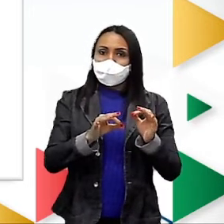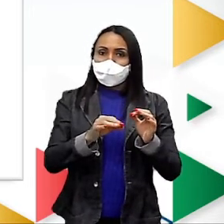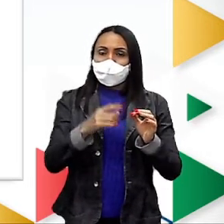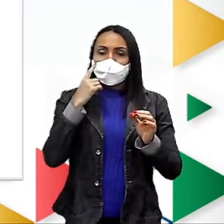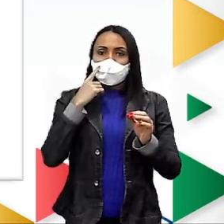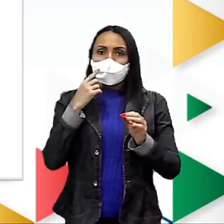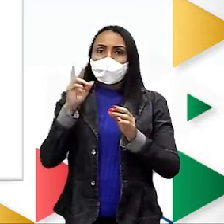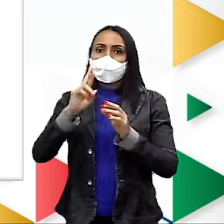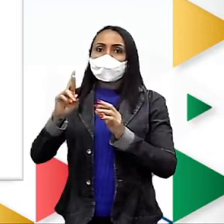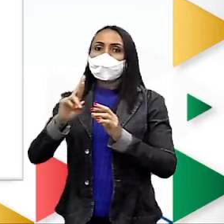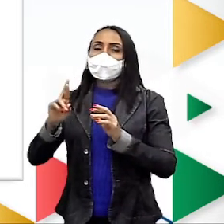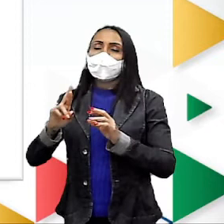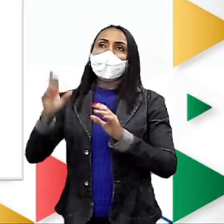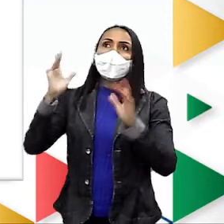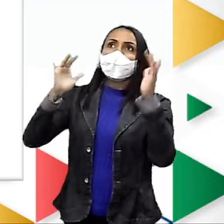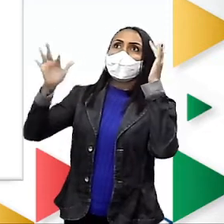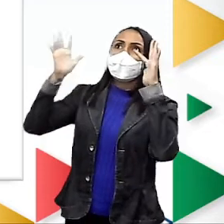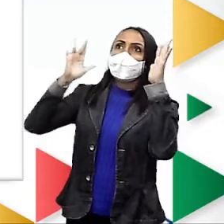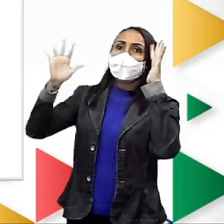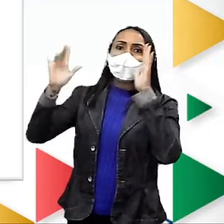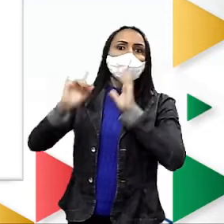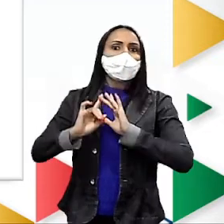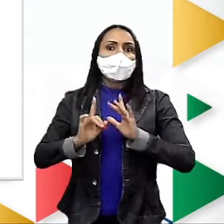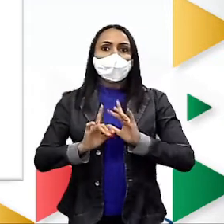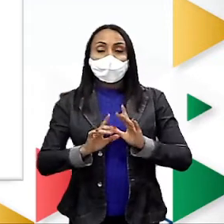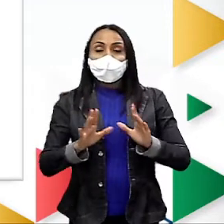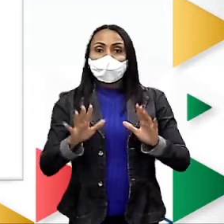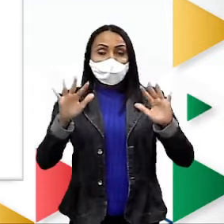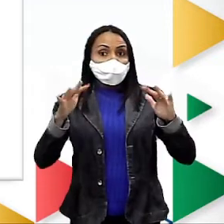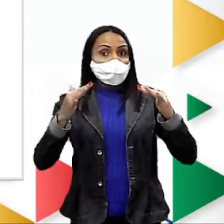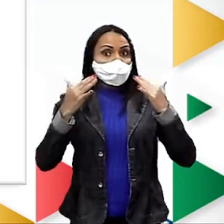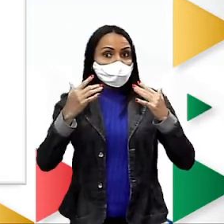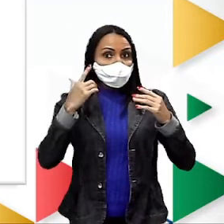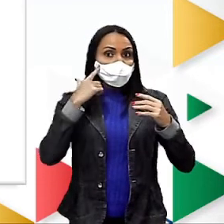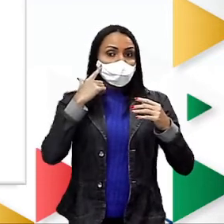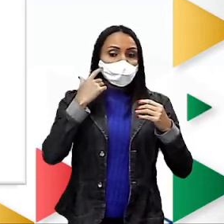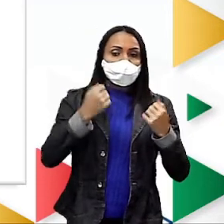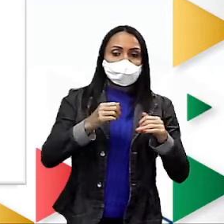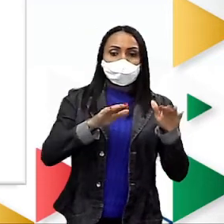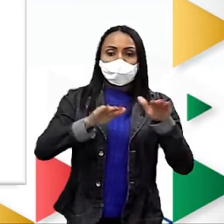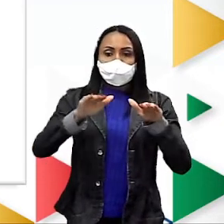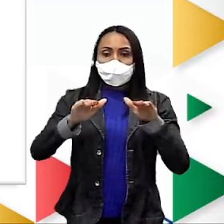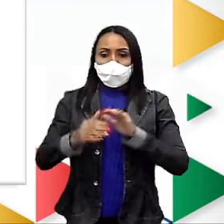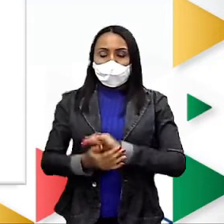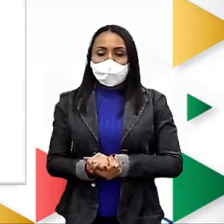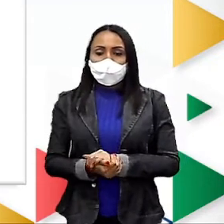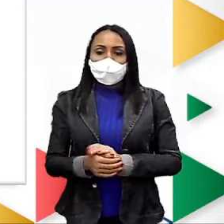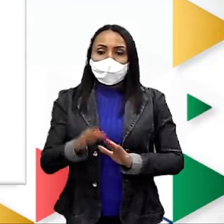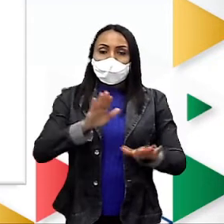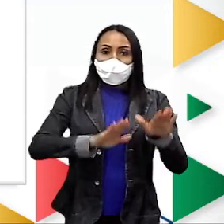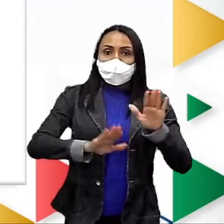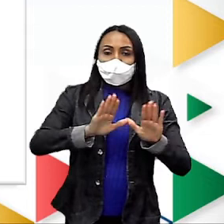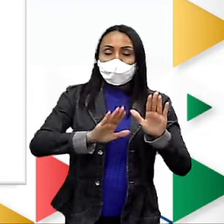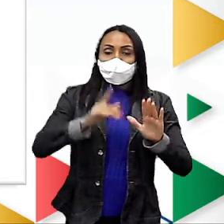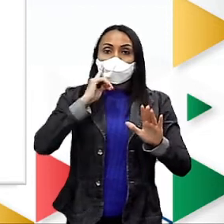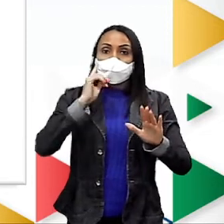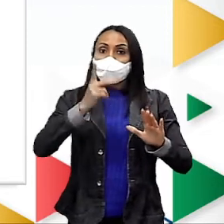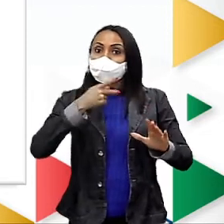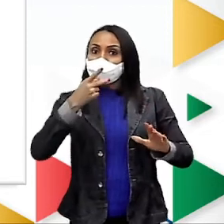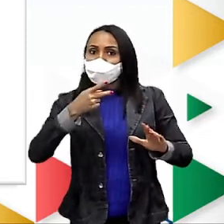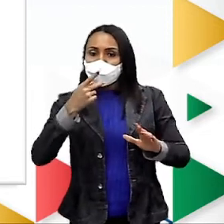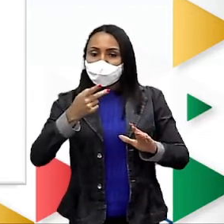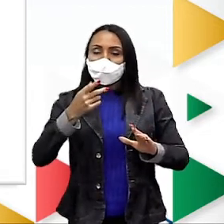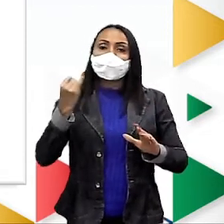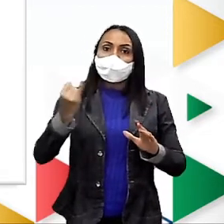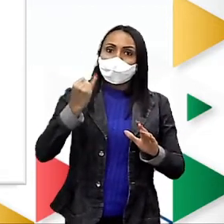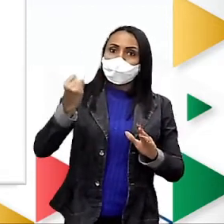outra coisa. Preste atenção e cuidado, tenha equilíbrio. Cuidado com o que diz, é muito importante.